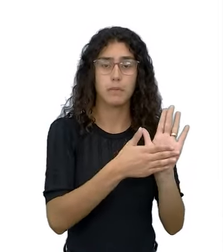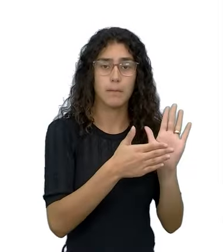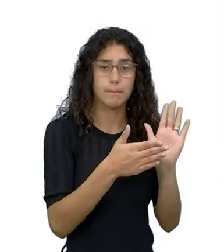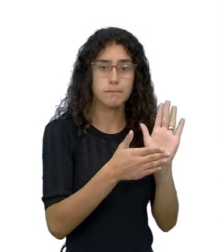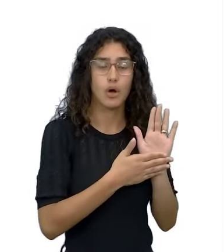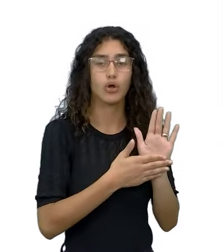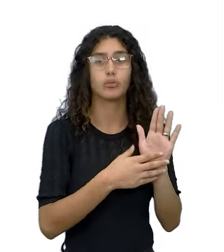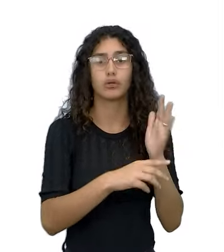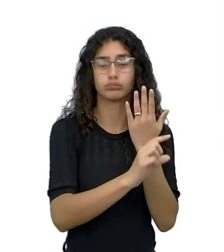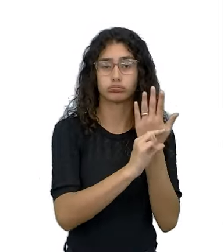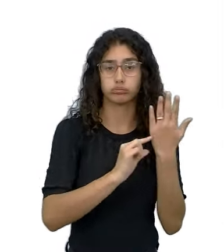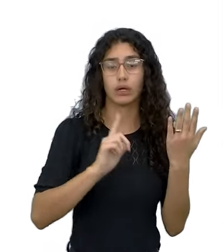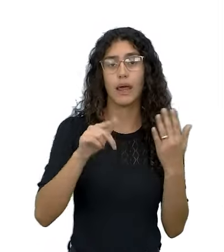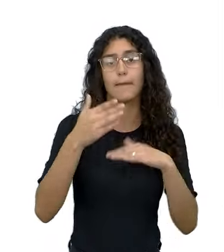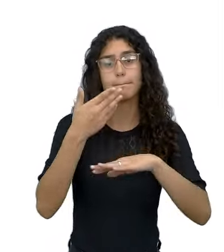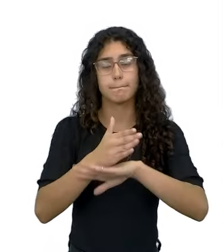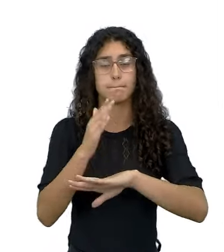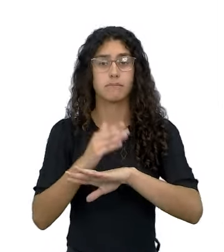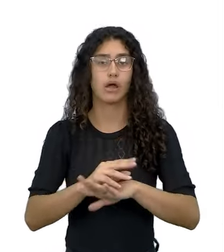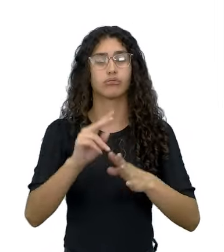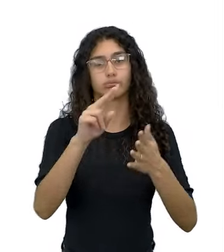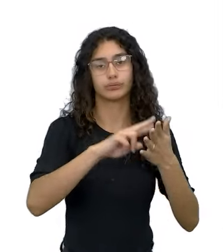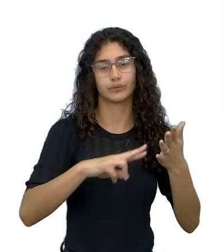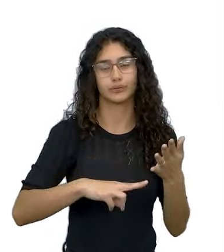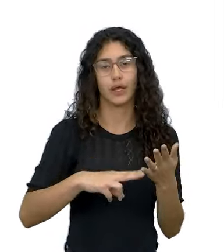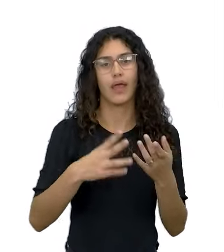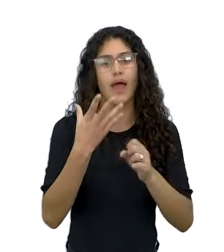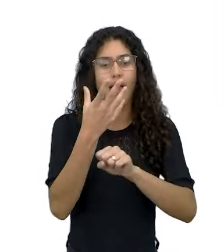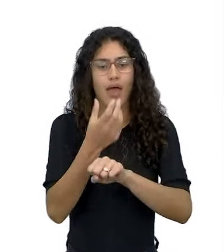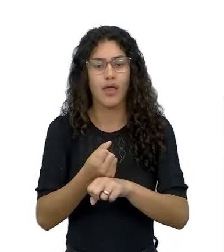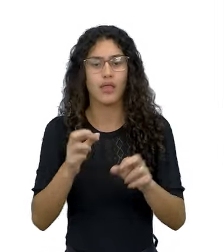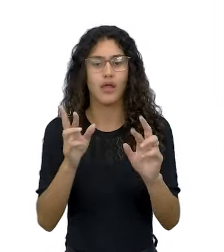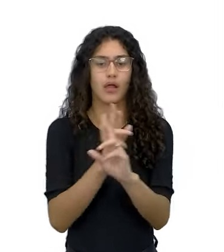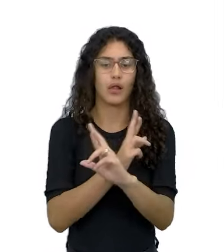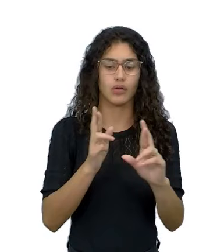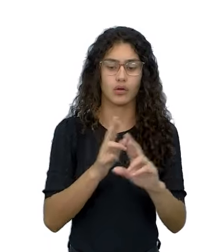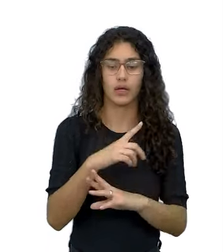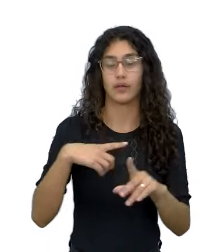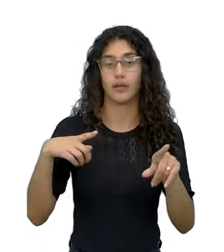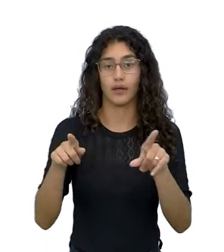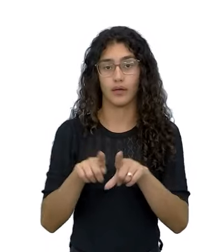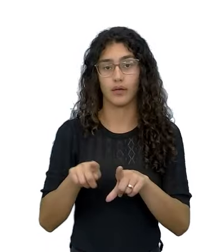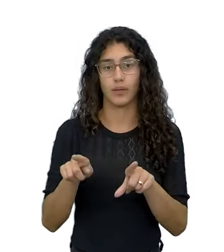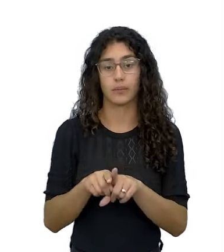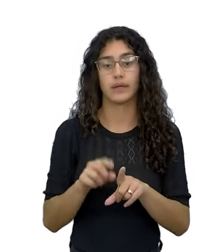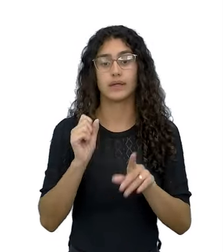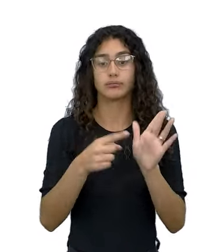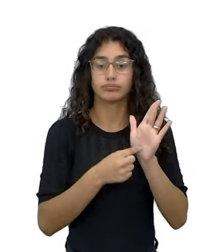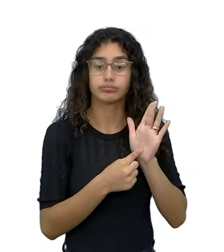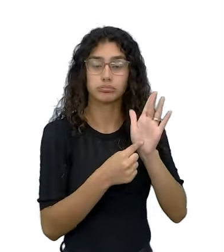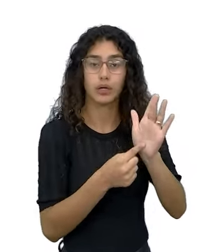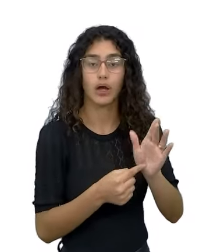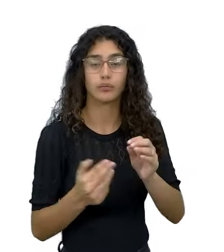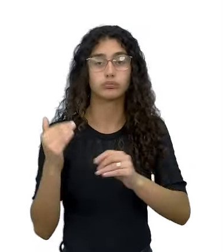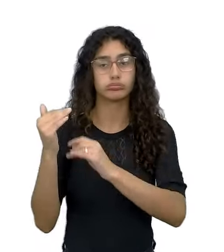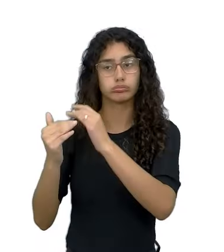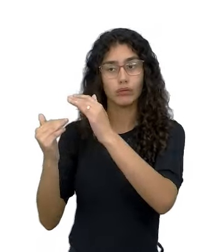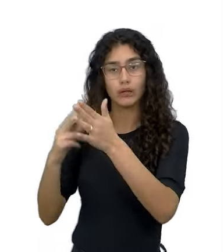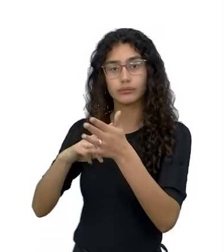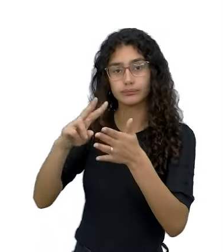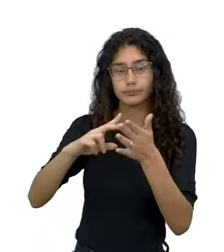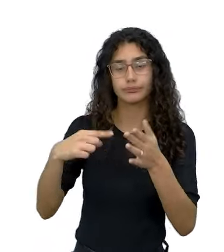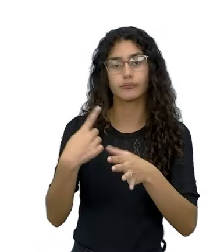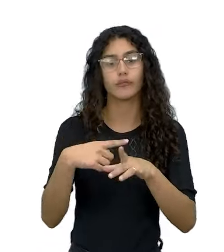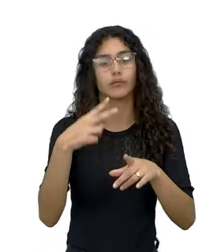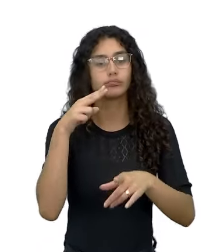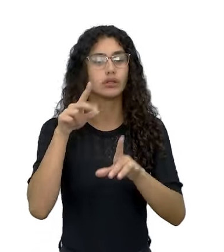pelo autor, são práticas leitoras que permitem acionar sentidos e significado ao longo da leitura. Como a gente está